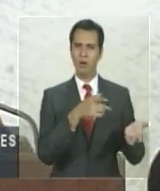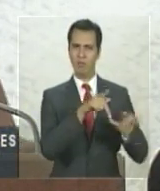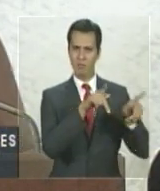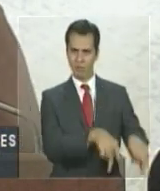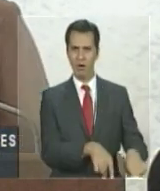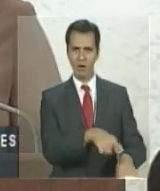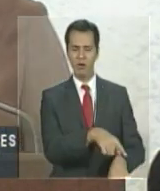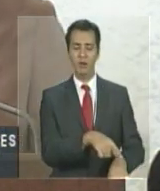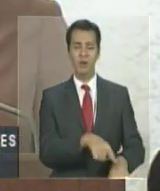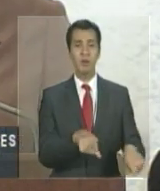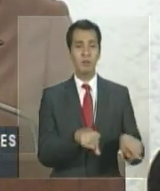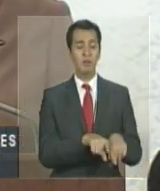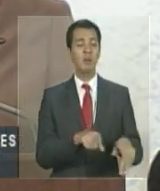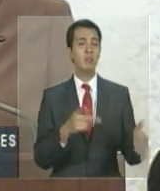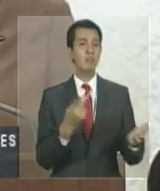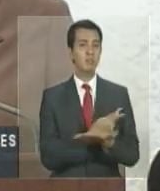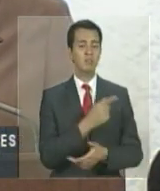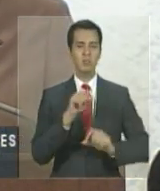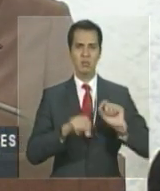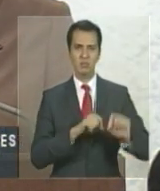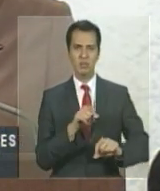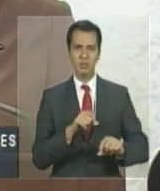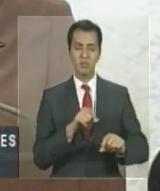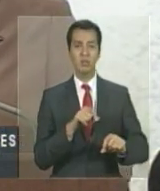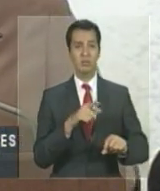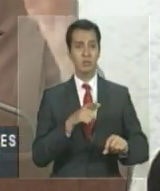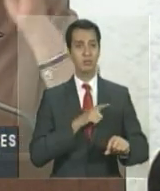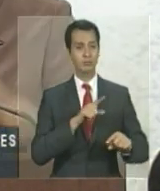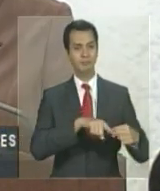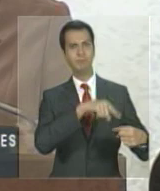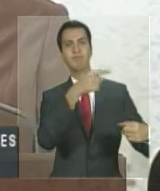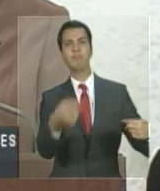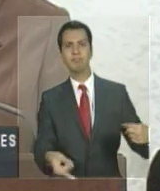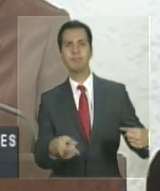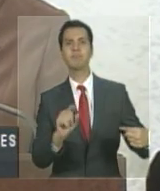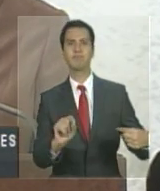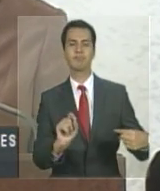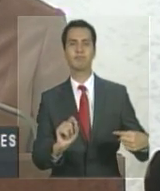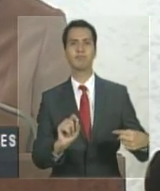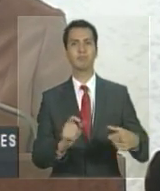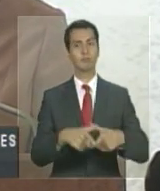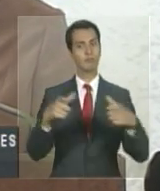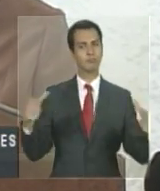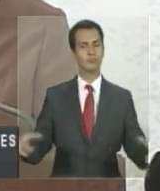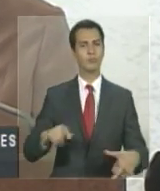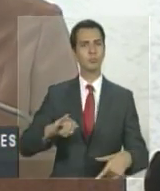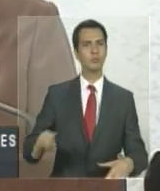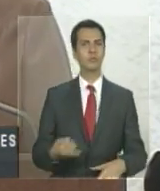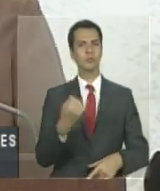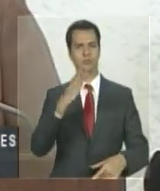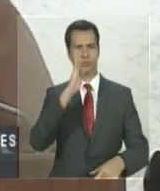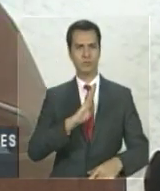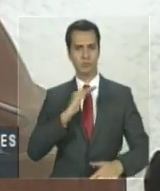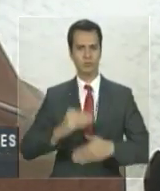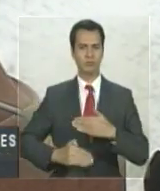gera também uma série de efeitos que ampliam as oportunidades de crescimento do